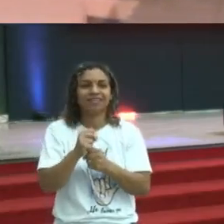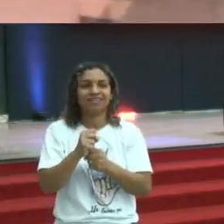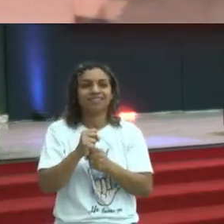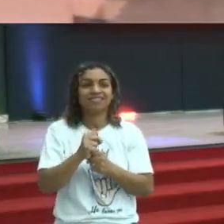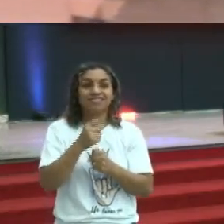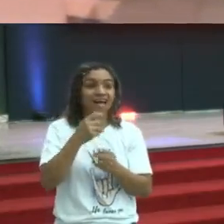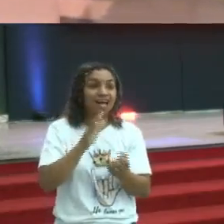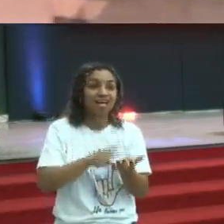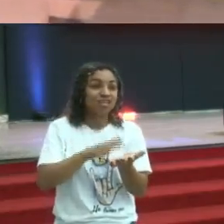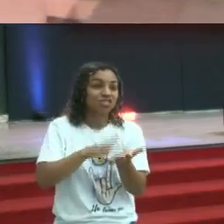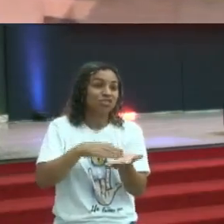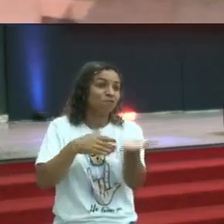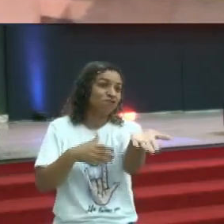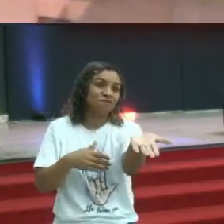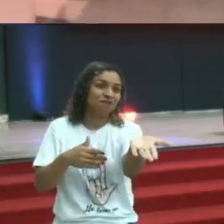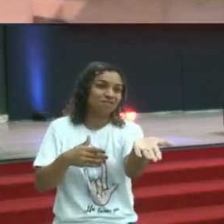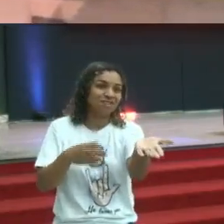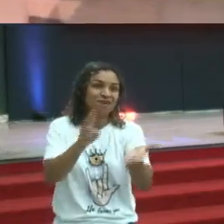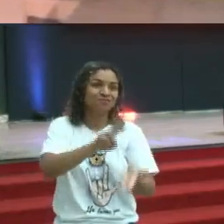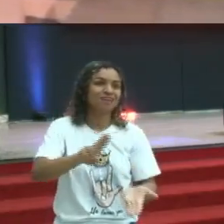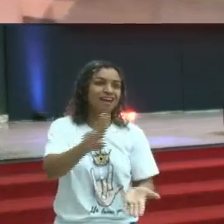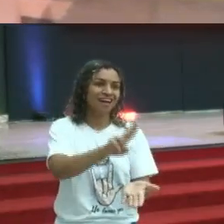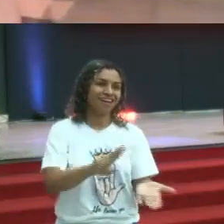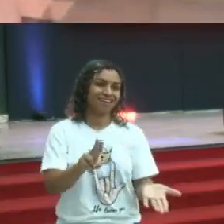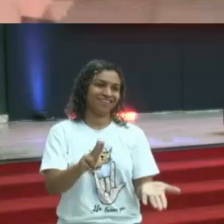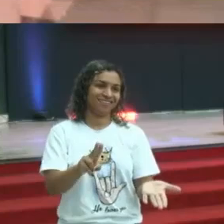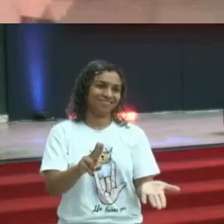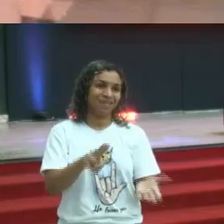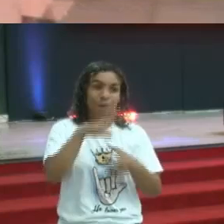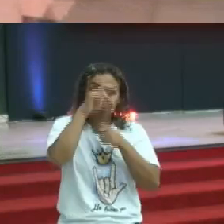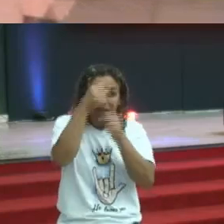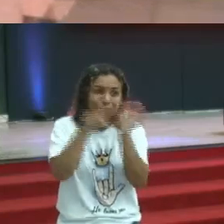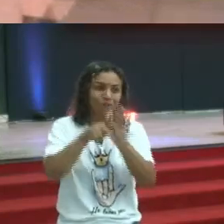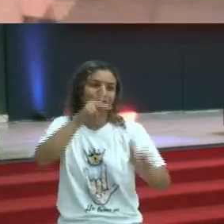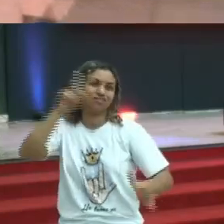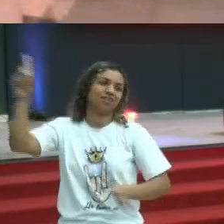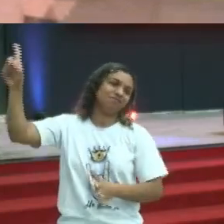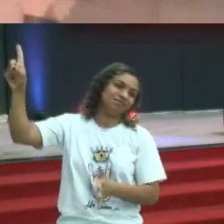sua disposição para você mudar.